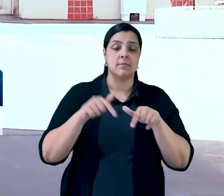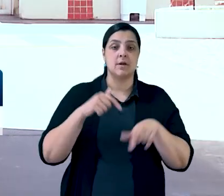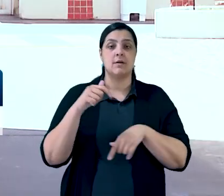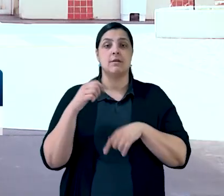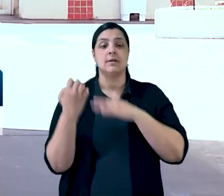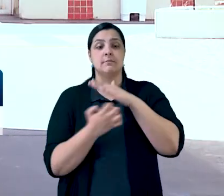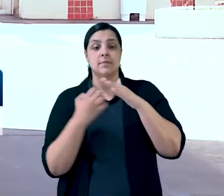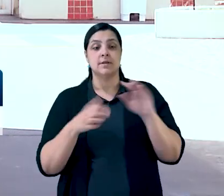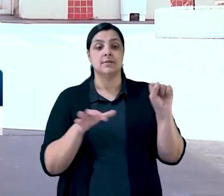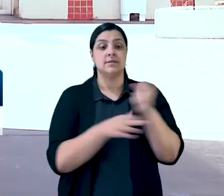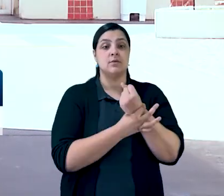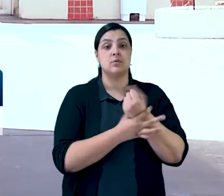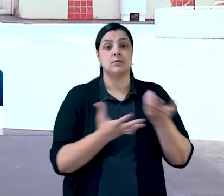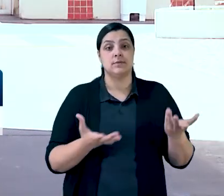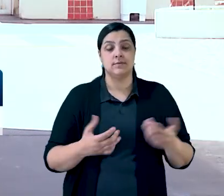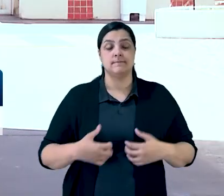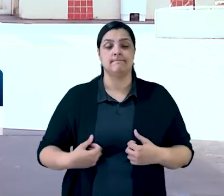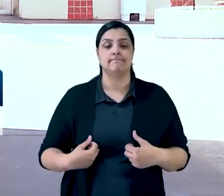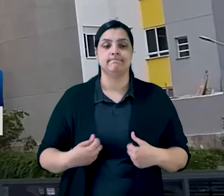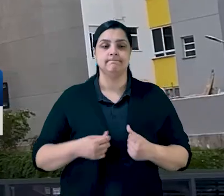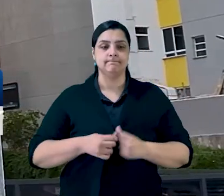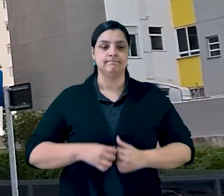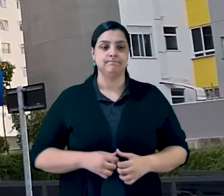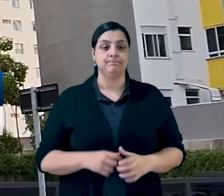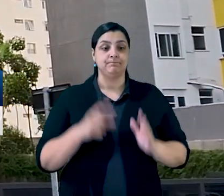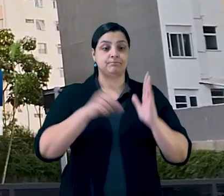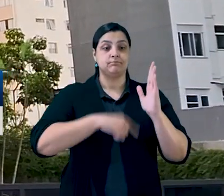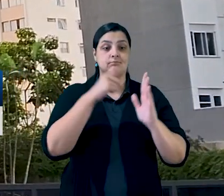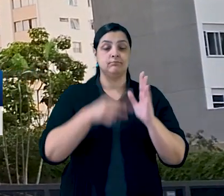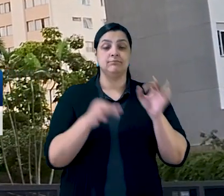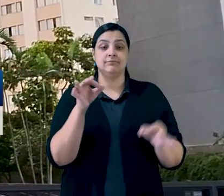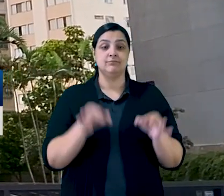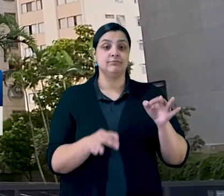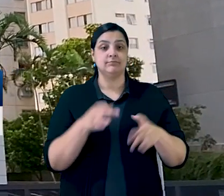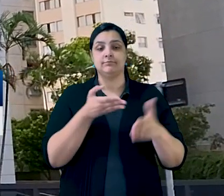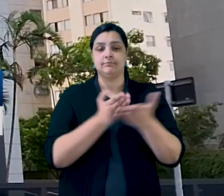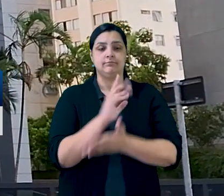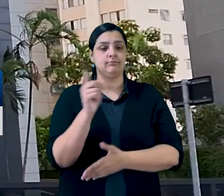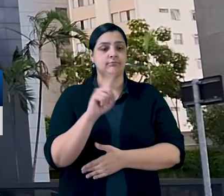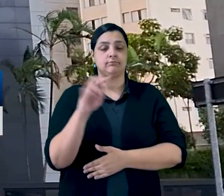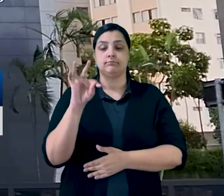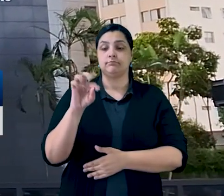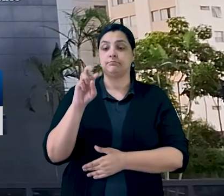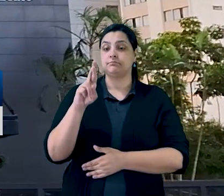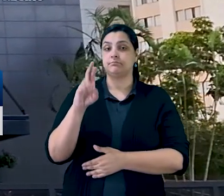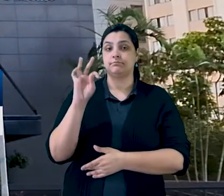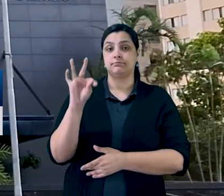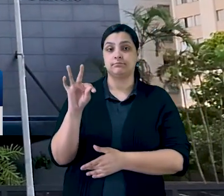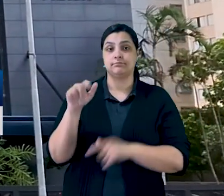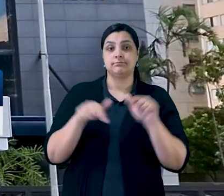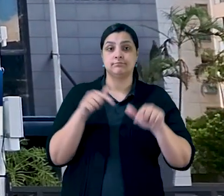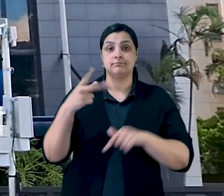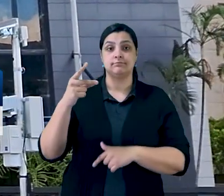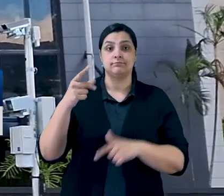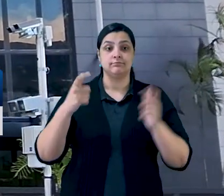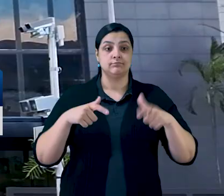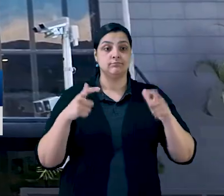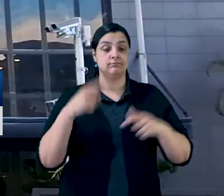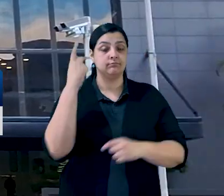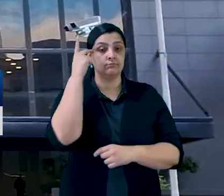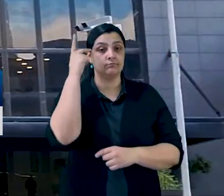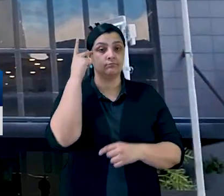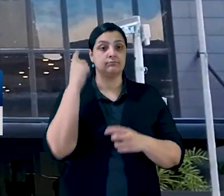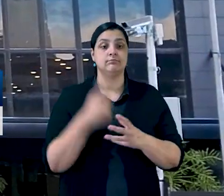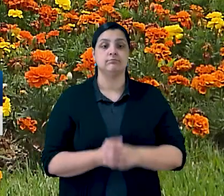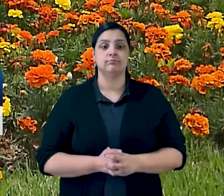trabalhadores do setor de segurança eletrônica. A ação anulatória foi julgada improcedente pelo Tribunal Regional do Trabalho da 2ª